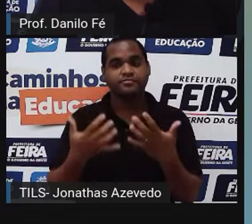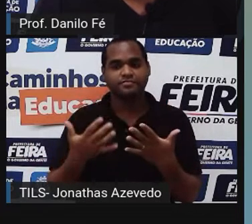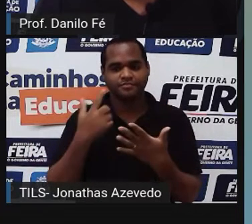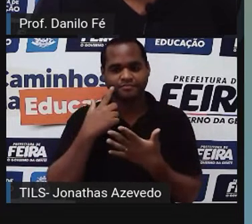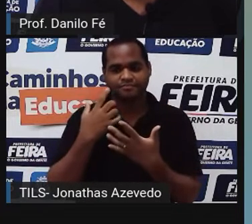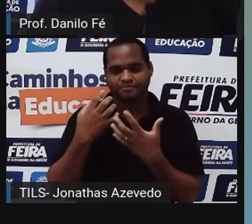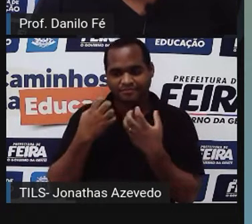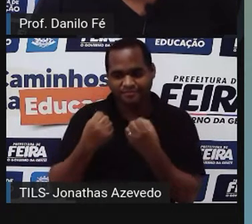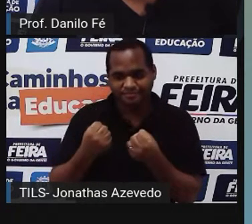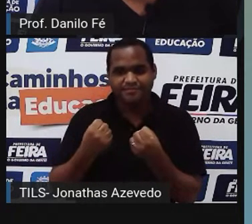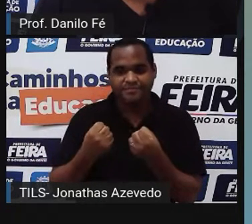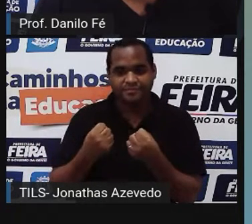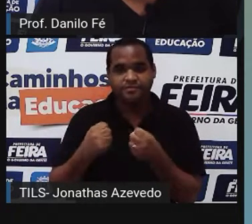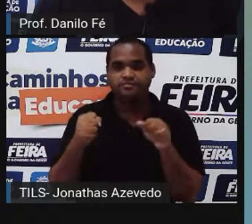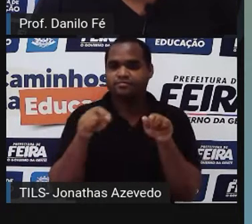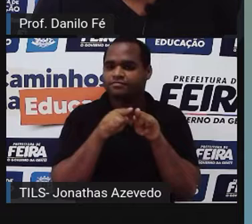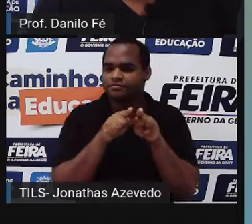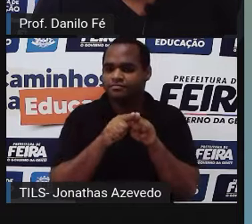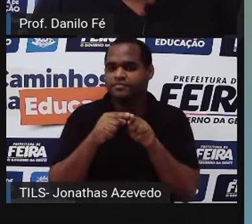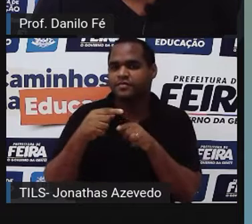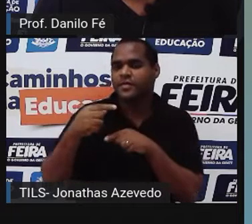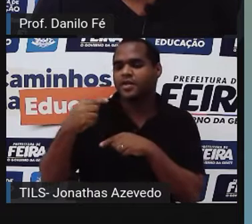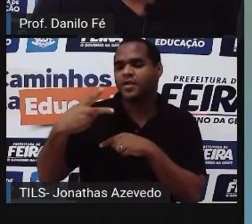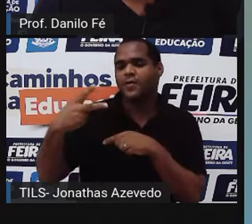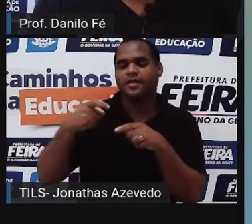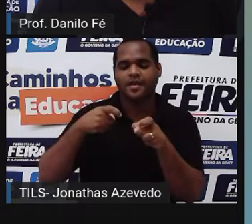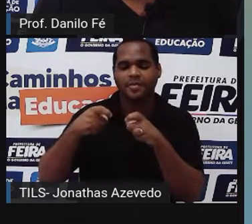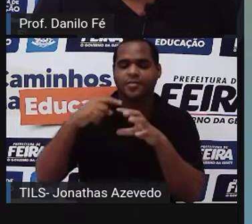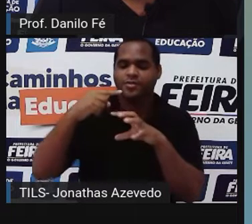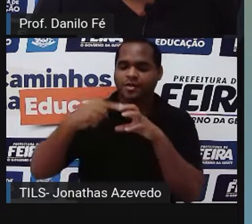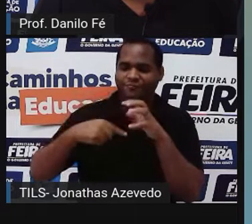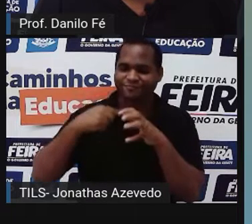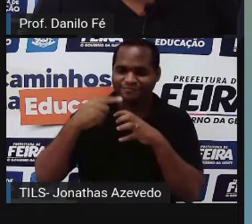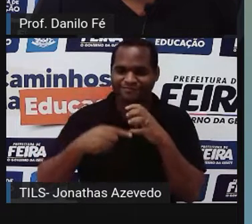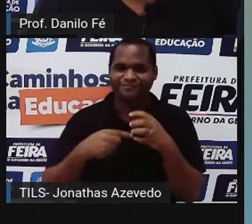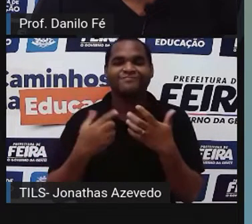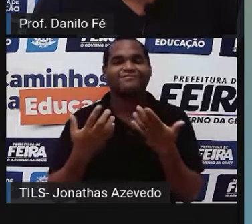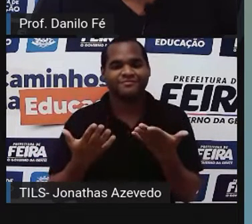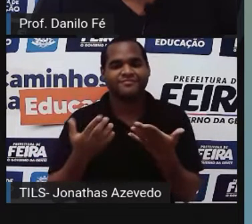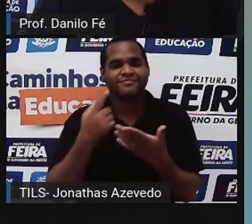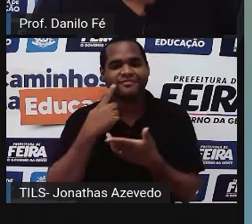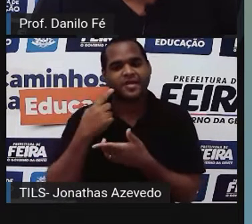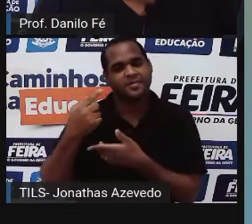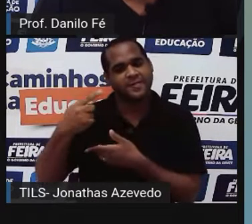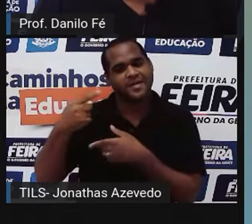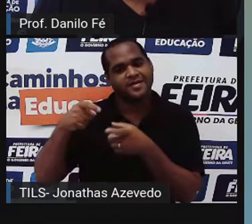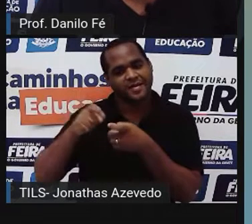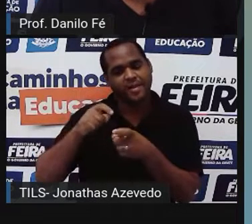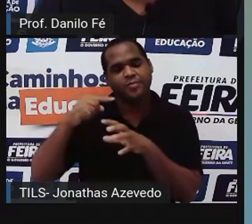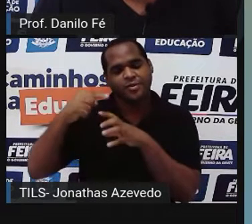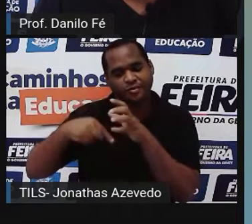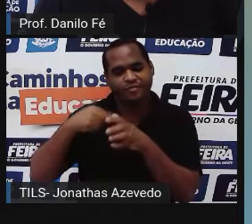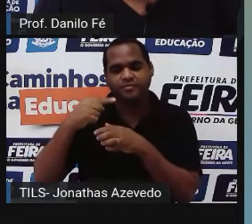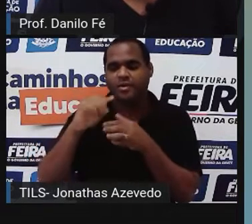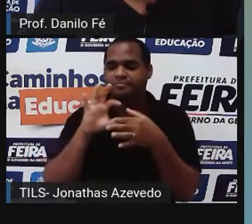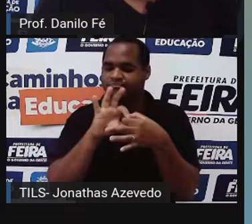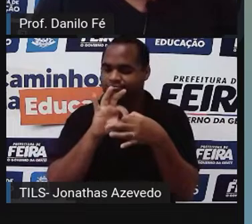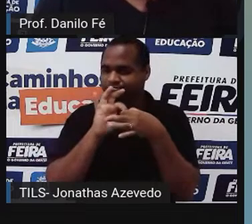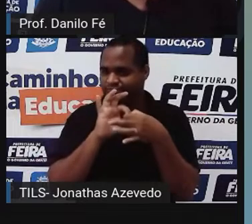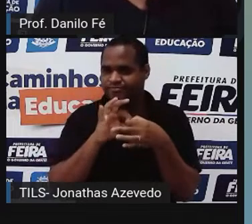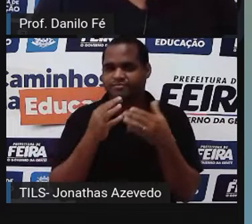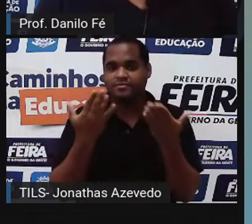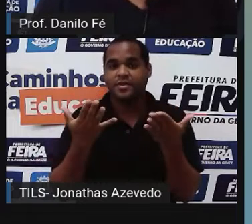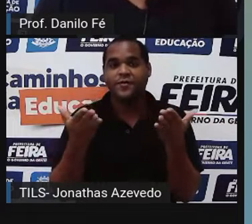adotei. Lembrar que a Segunda Guerra Mundial tem uma relação total com a Primeira. E eu mostrei